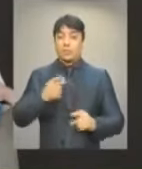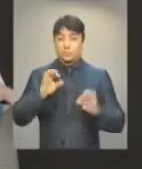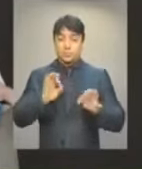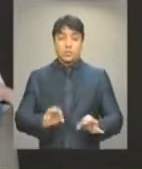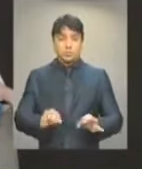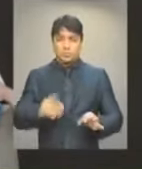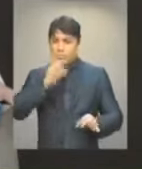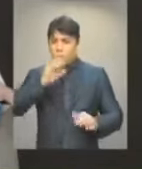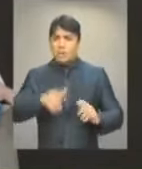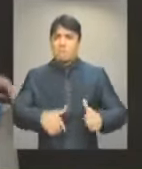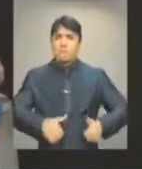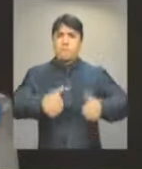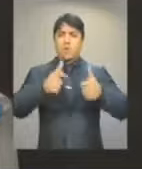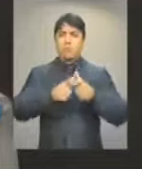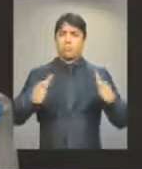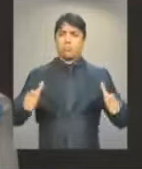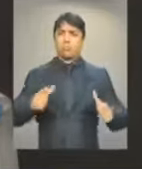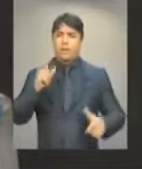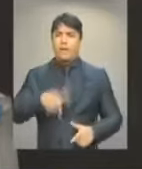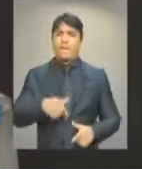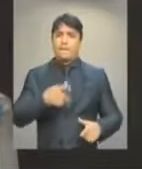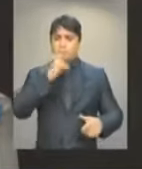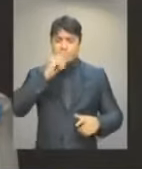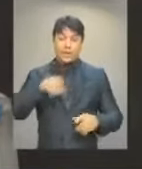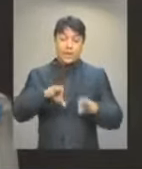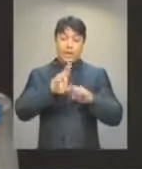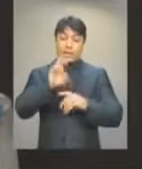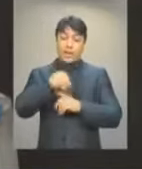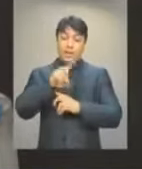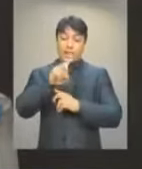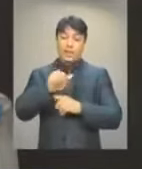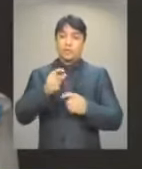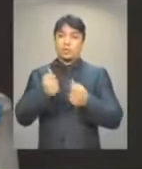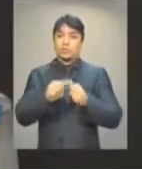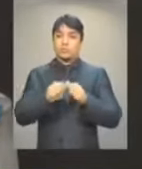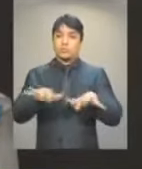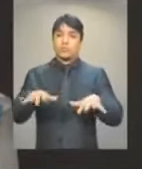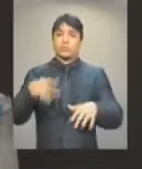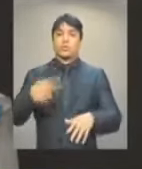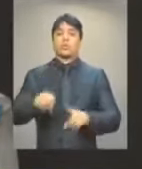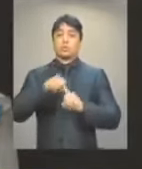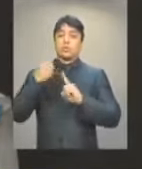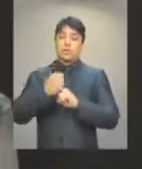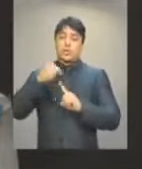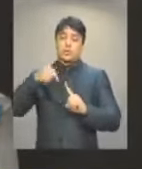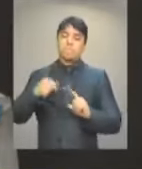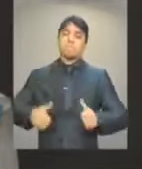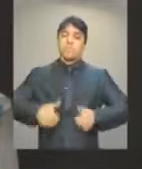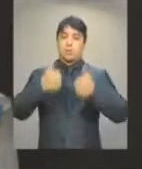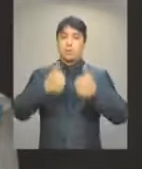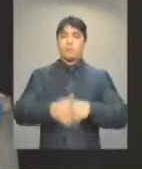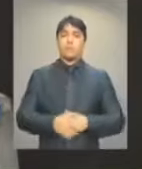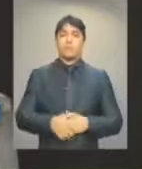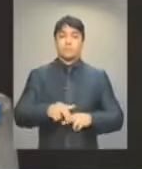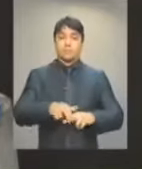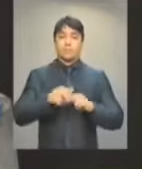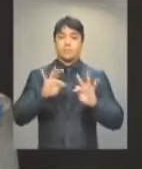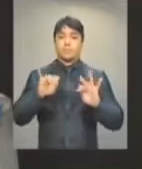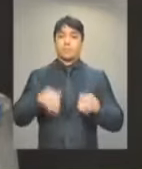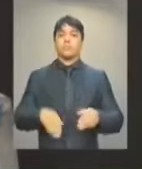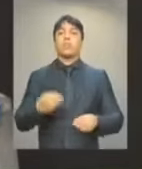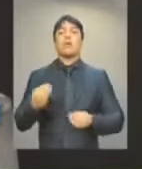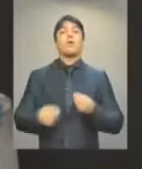efetiva, robusta, de larga envergadura for a transferência de renda, melhor a sociedade. Portanto, eu queria finalizar, nos 2 minutos que me